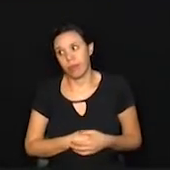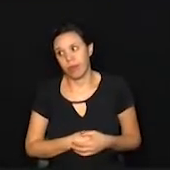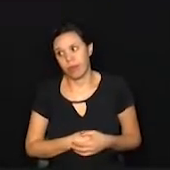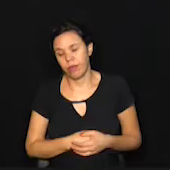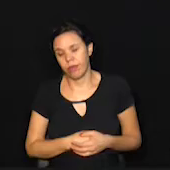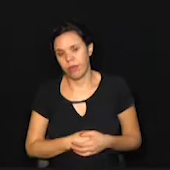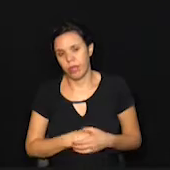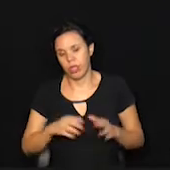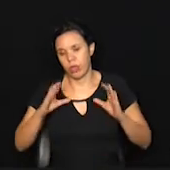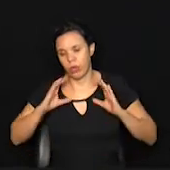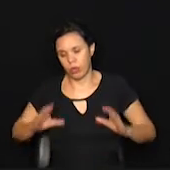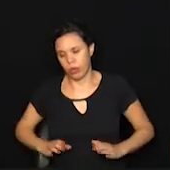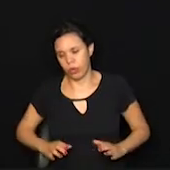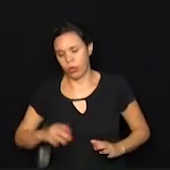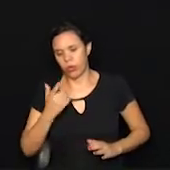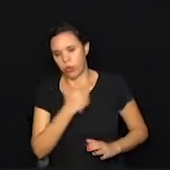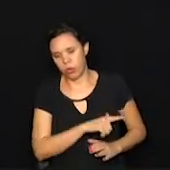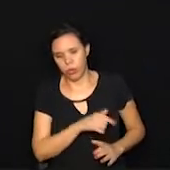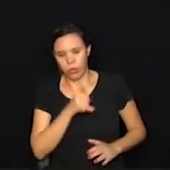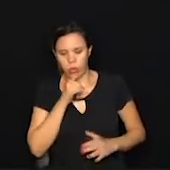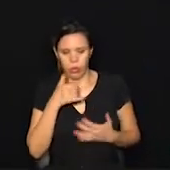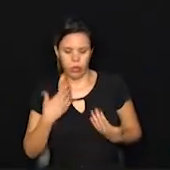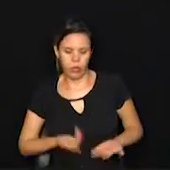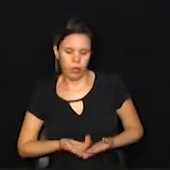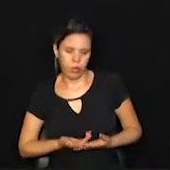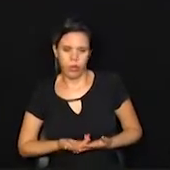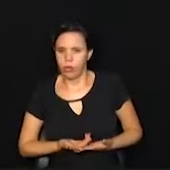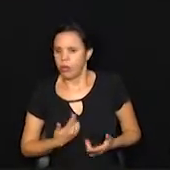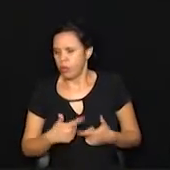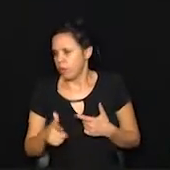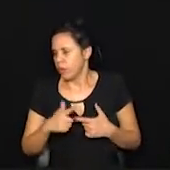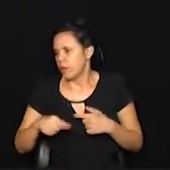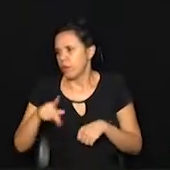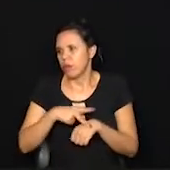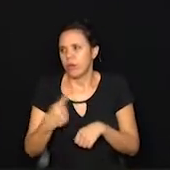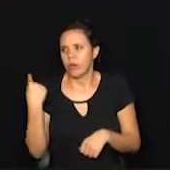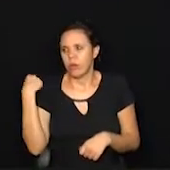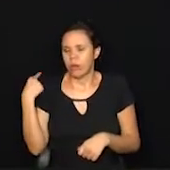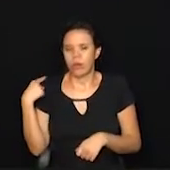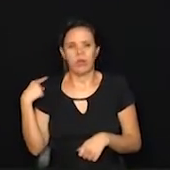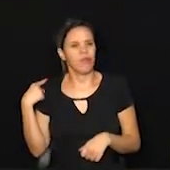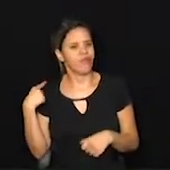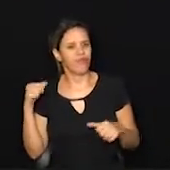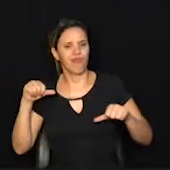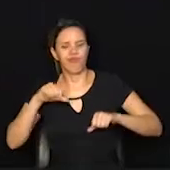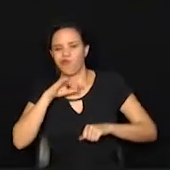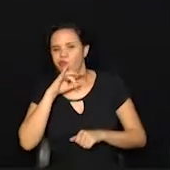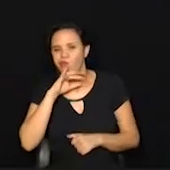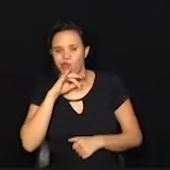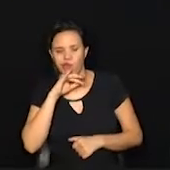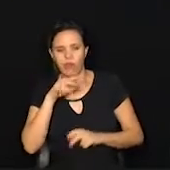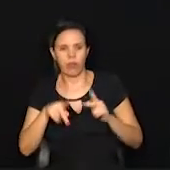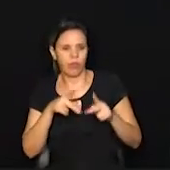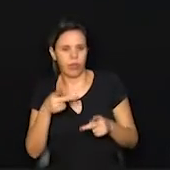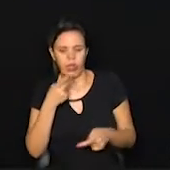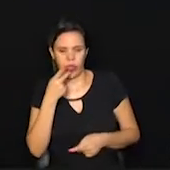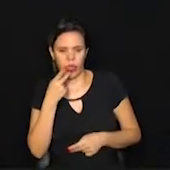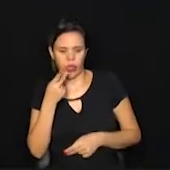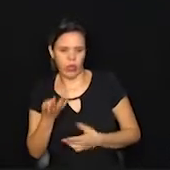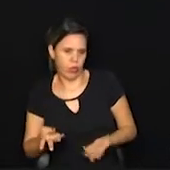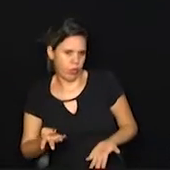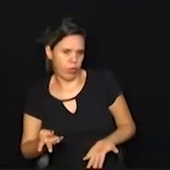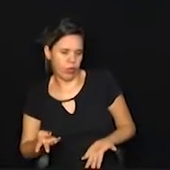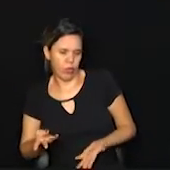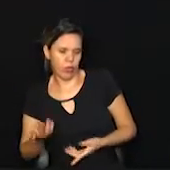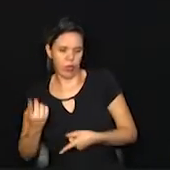entre um comportamento e outro bom a situação do país nessa época tá no chão é aqueles que falam até ditadura